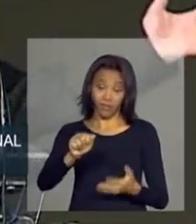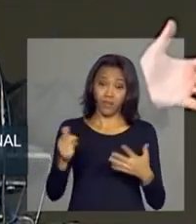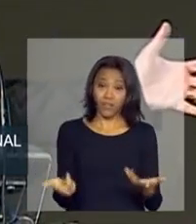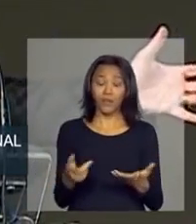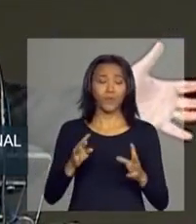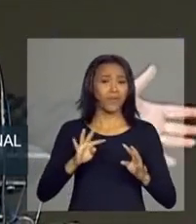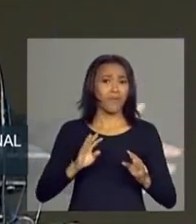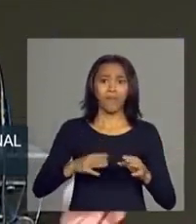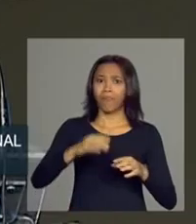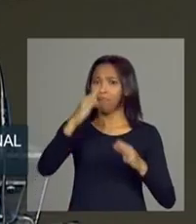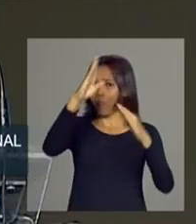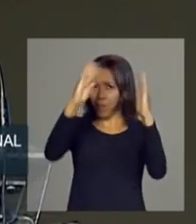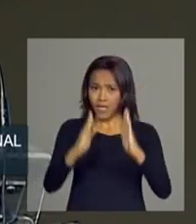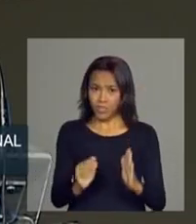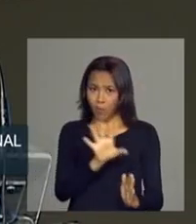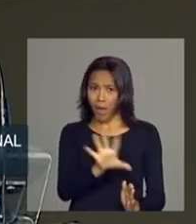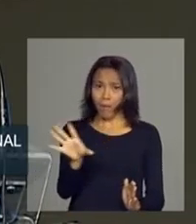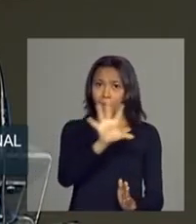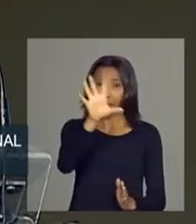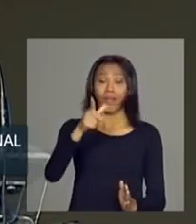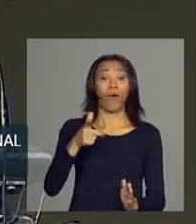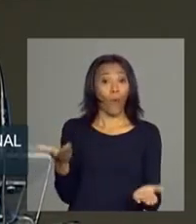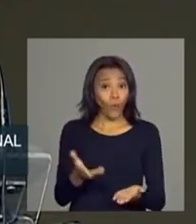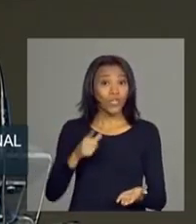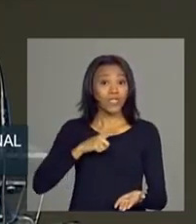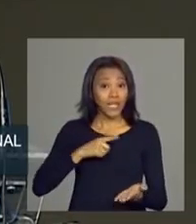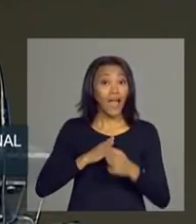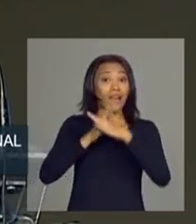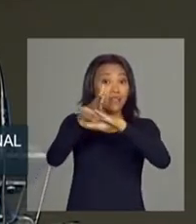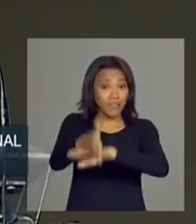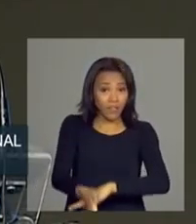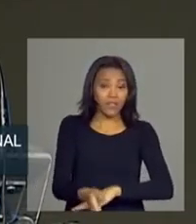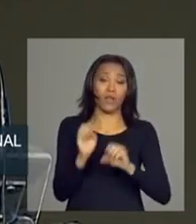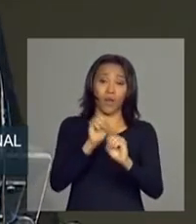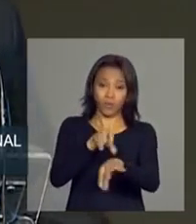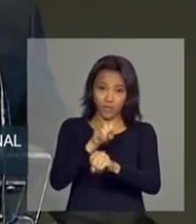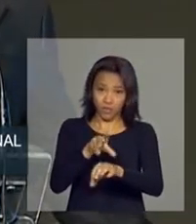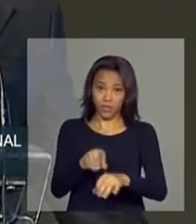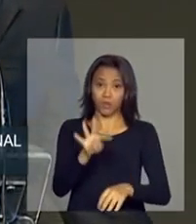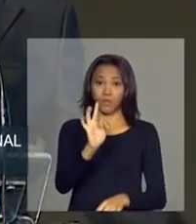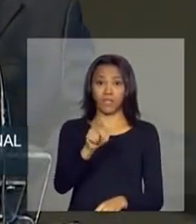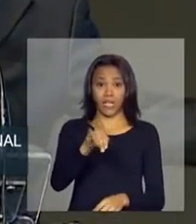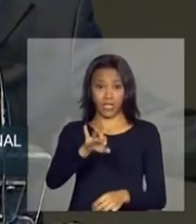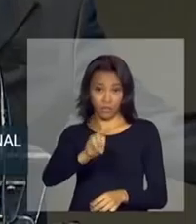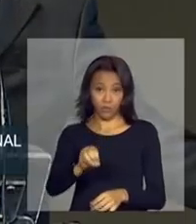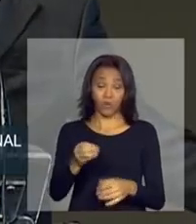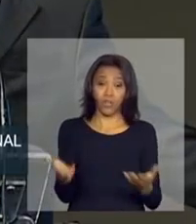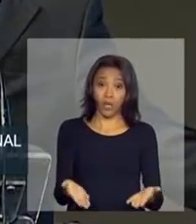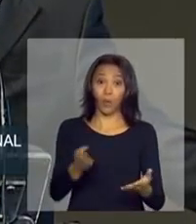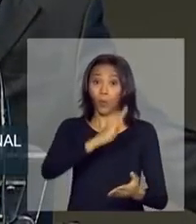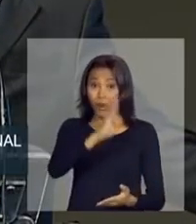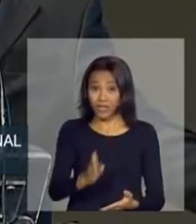universidades. Esse país foi condenado durante muito tempo a ter poucas escolas